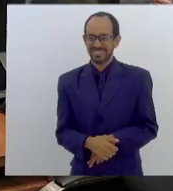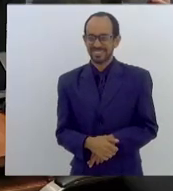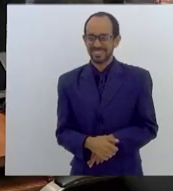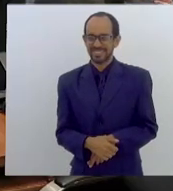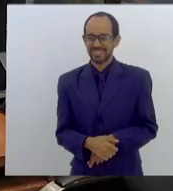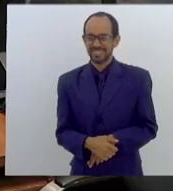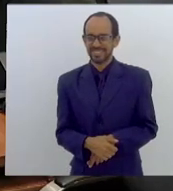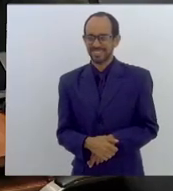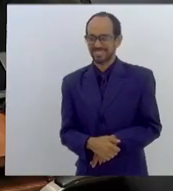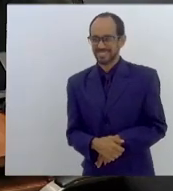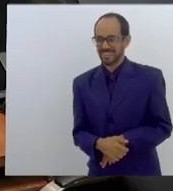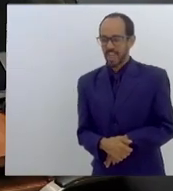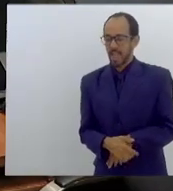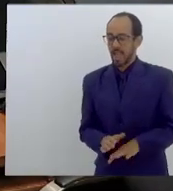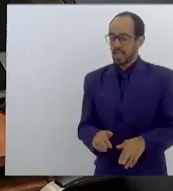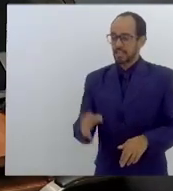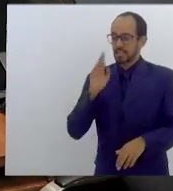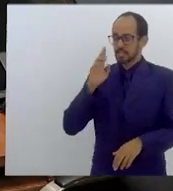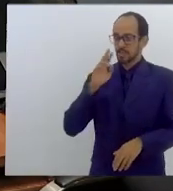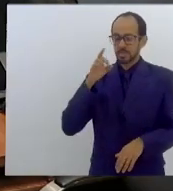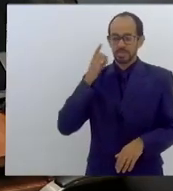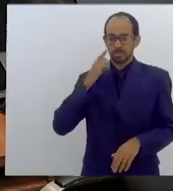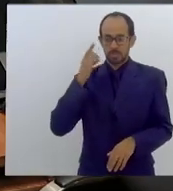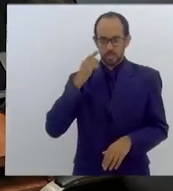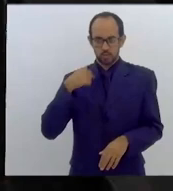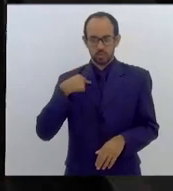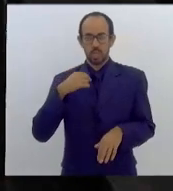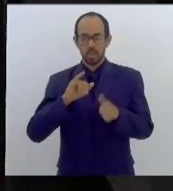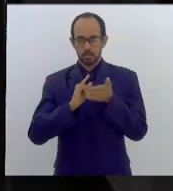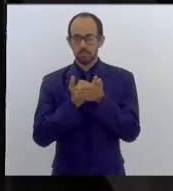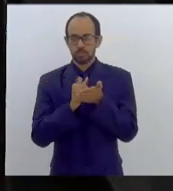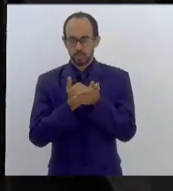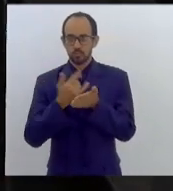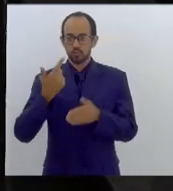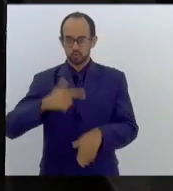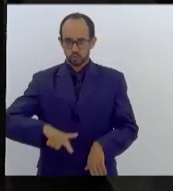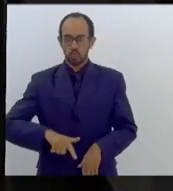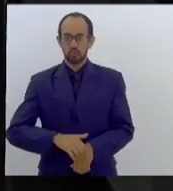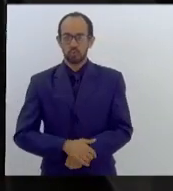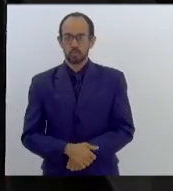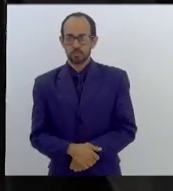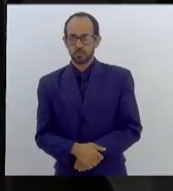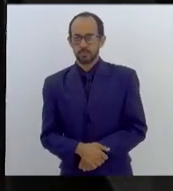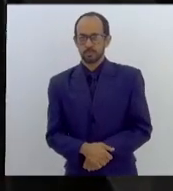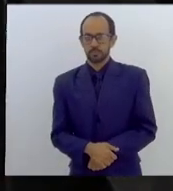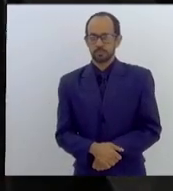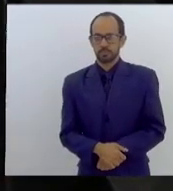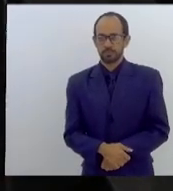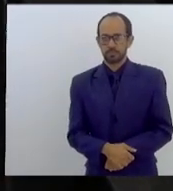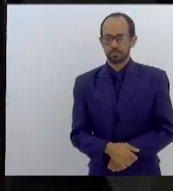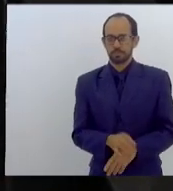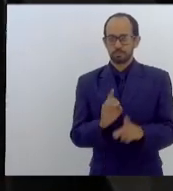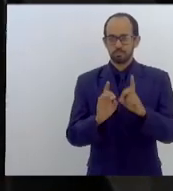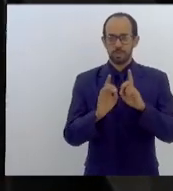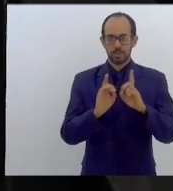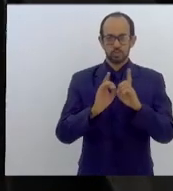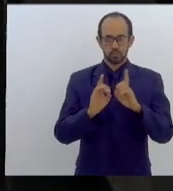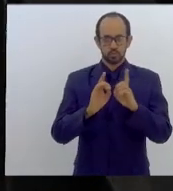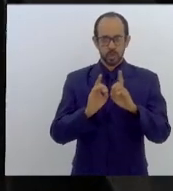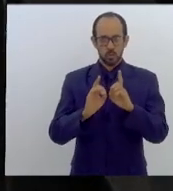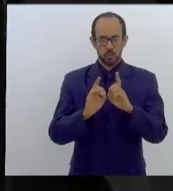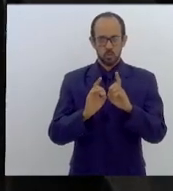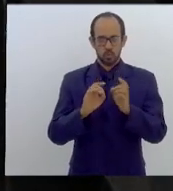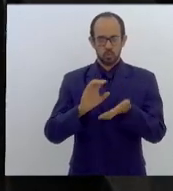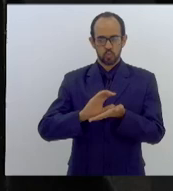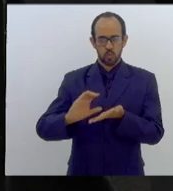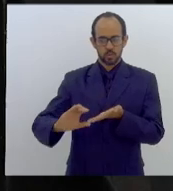Senhores deputados, senhoras deputadas, me inscrevo mais uma vez para fazer a discussão do orçamento.